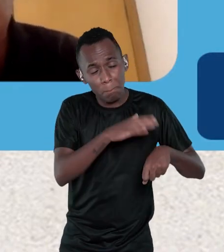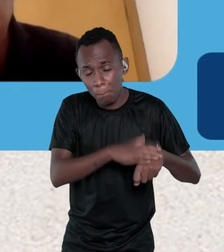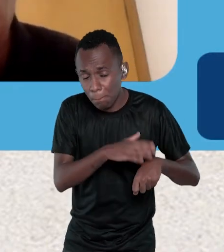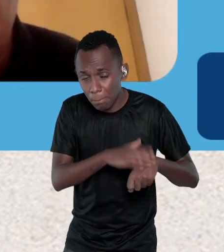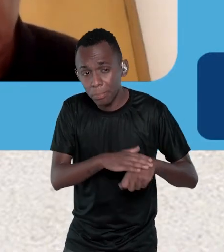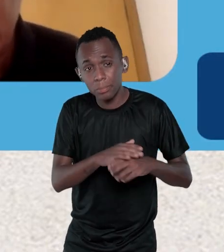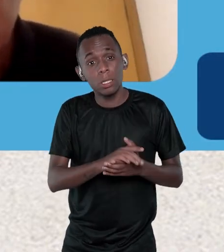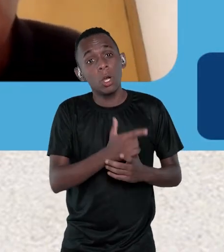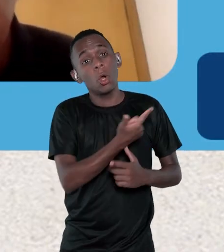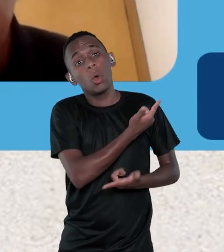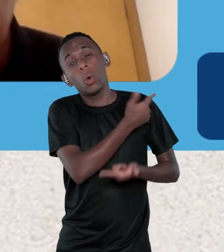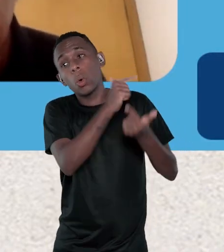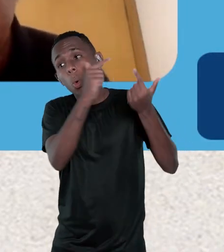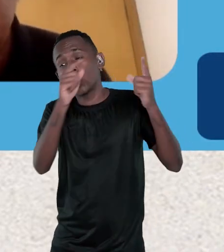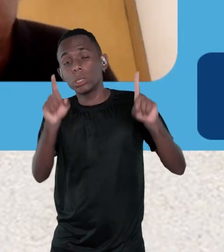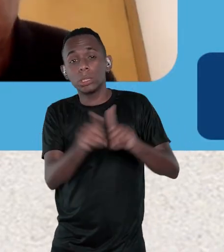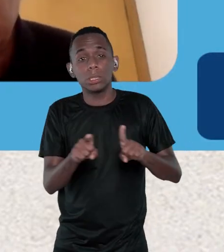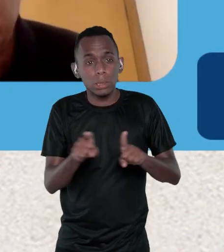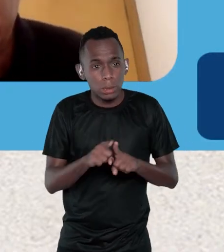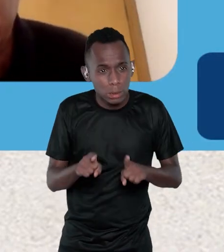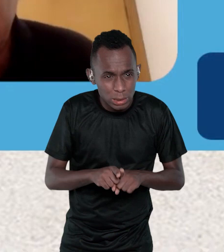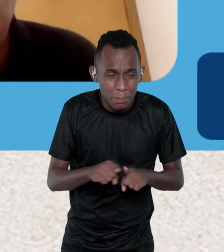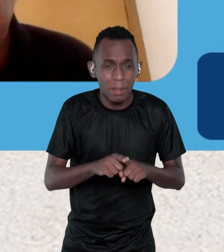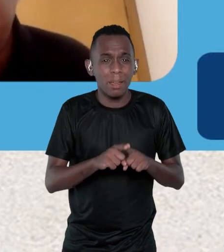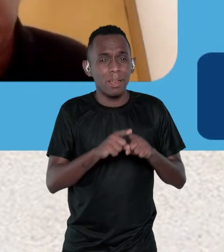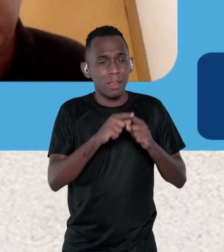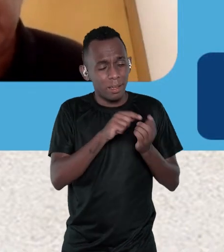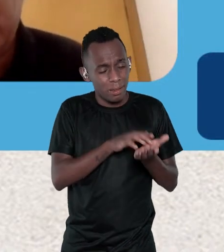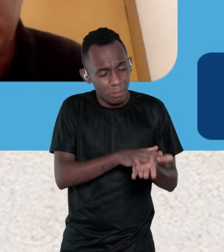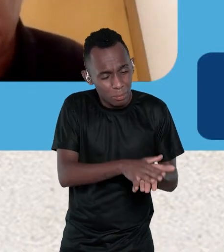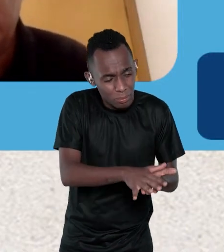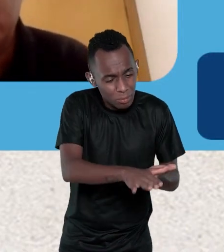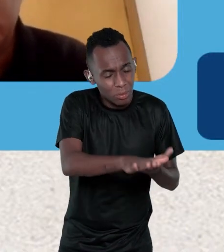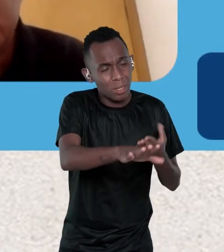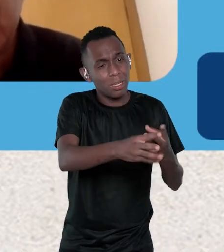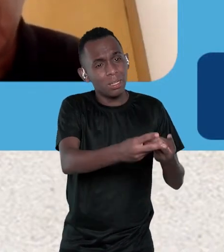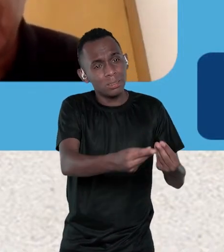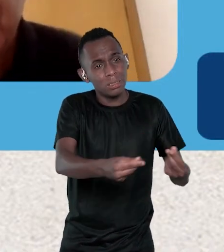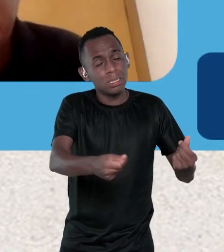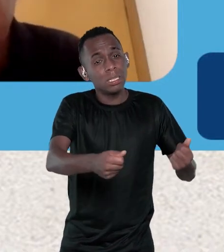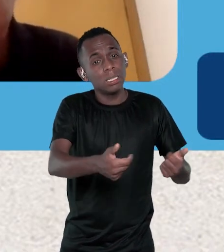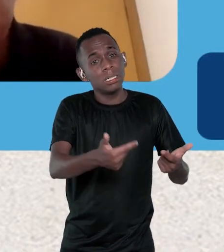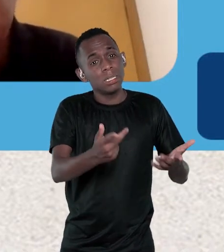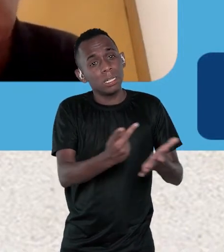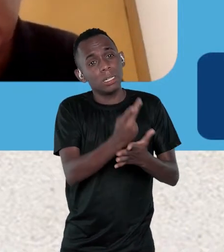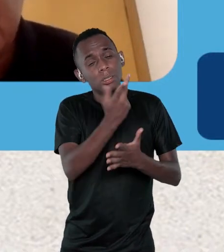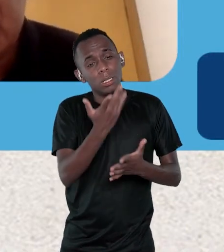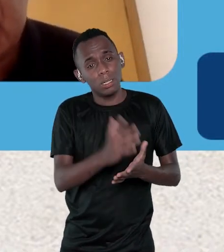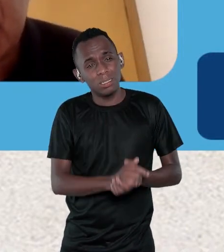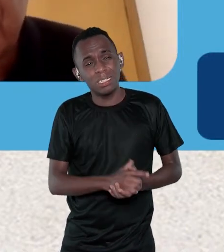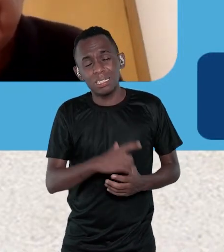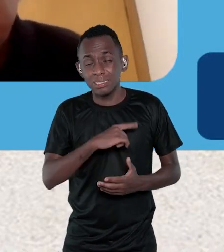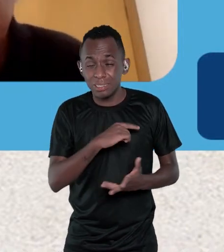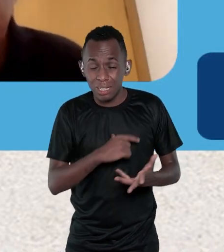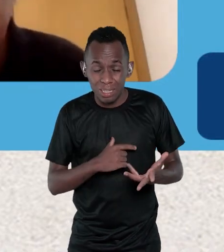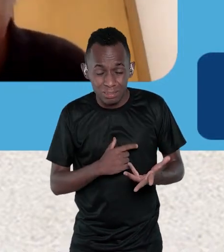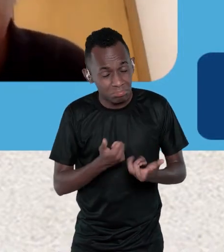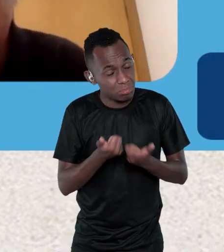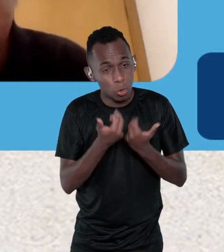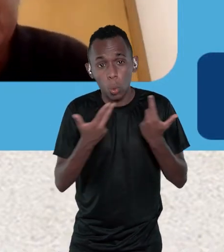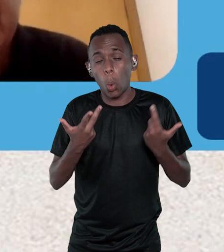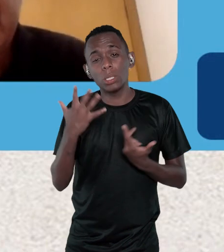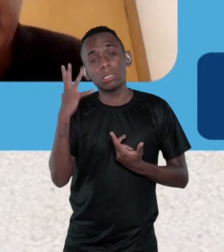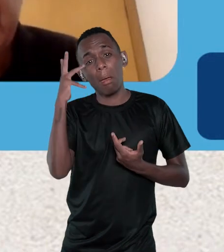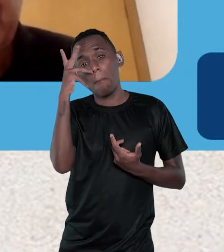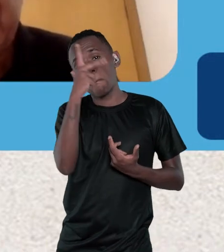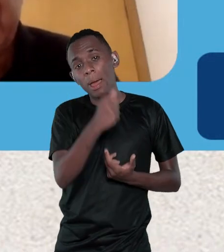que é espetacular, único no mundo, e tem outras, tem tapeçarias,